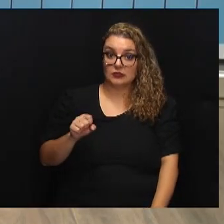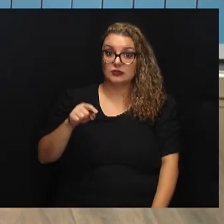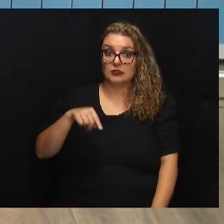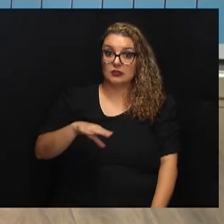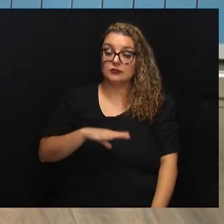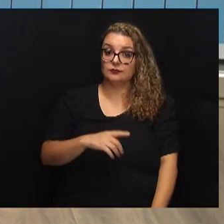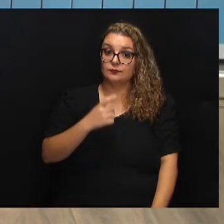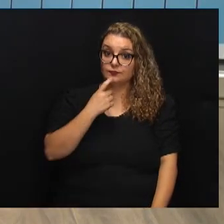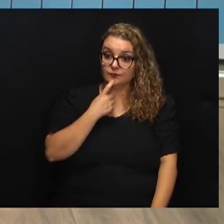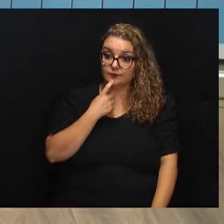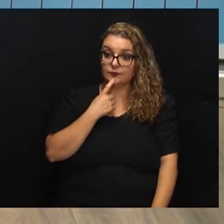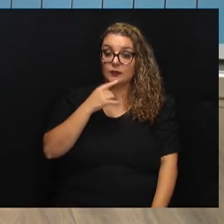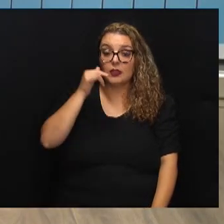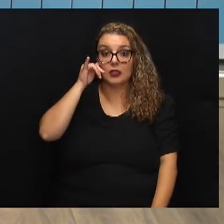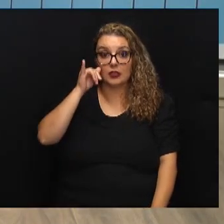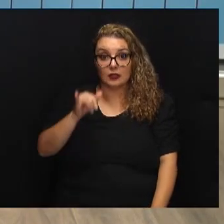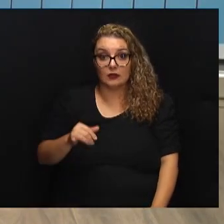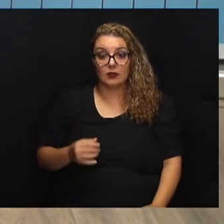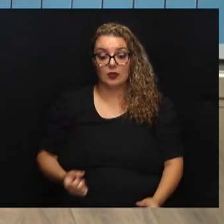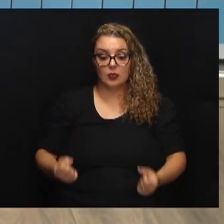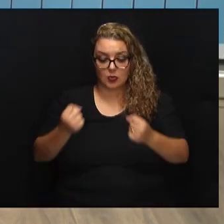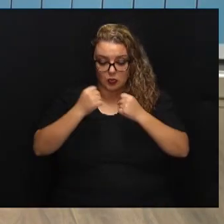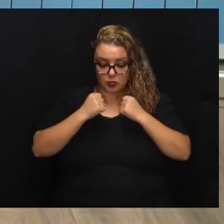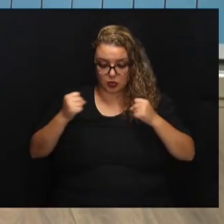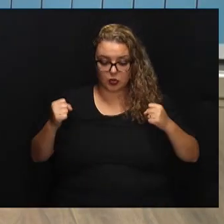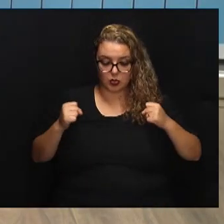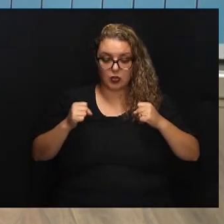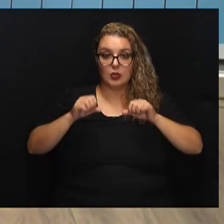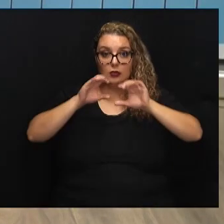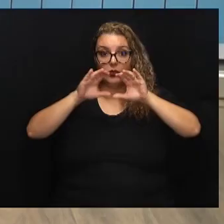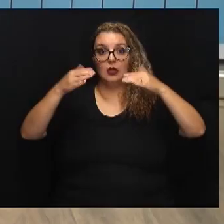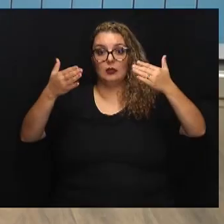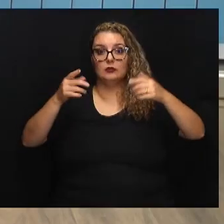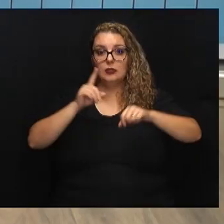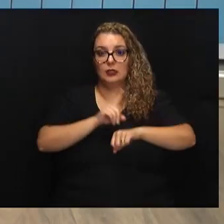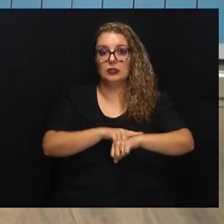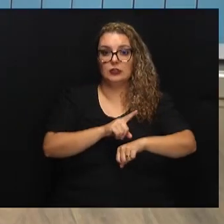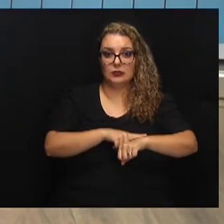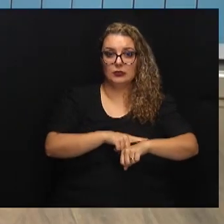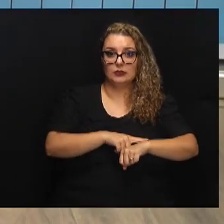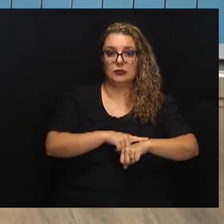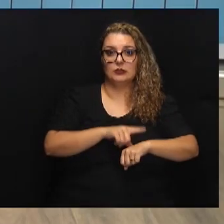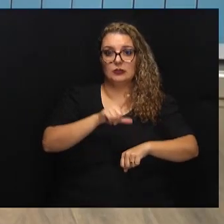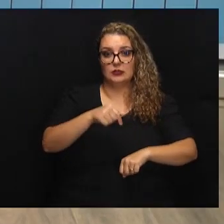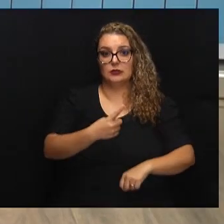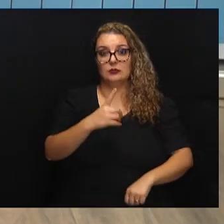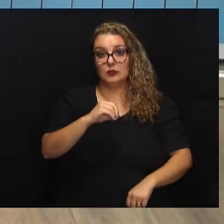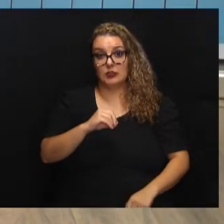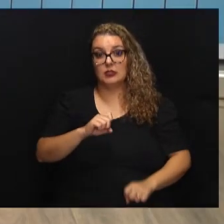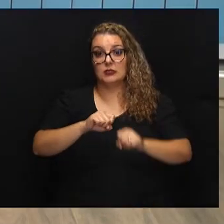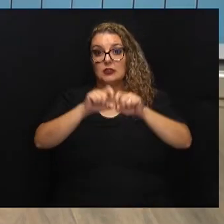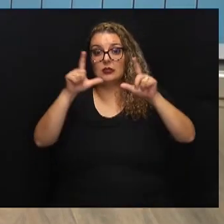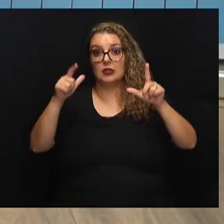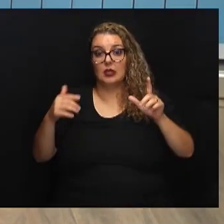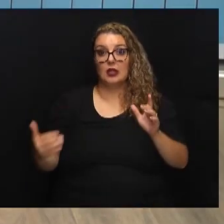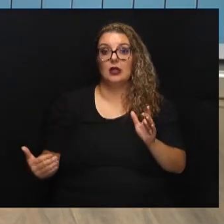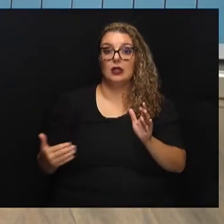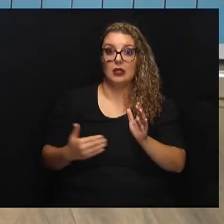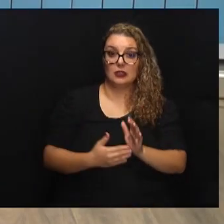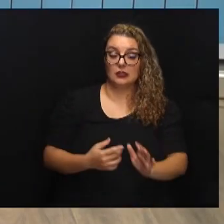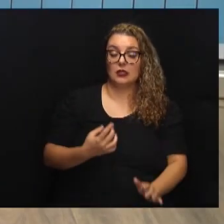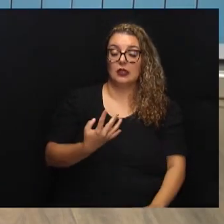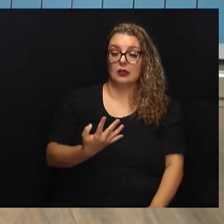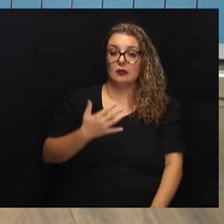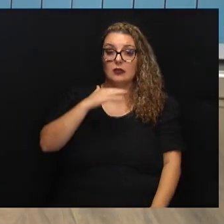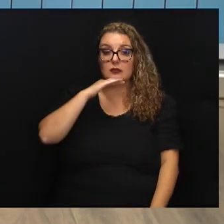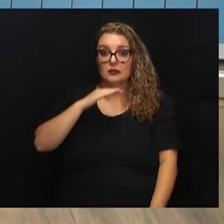Campinas. Então, evite exercício físico ao ar livre entre aqueles horários, né? Depois das 10 horas da manhã até 4 horas